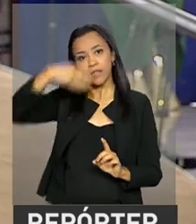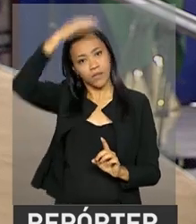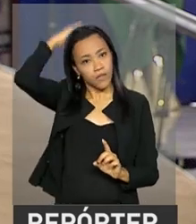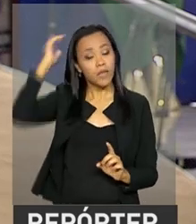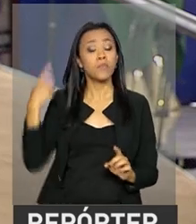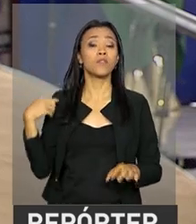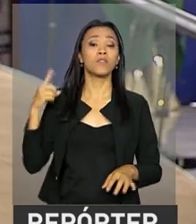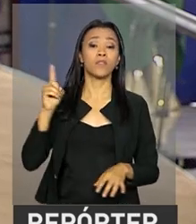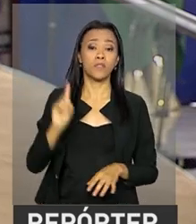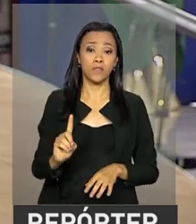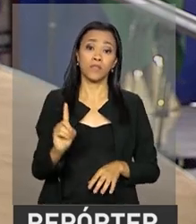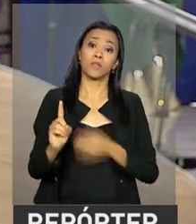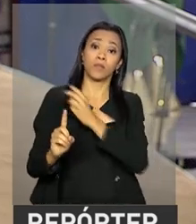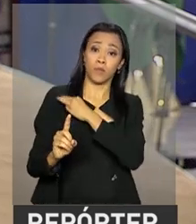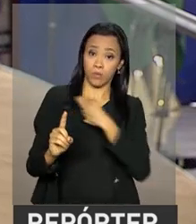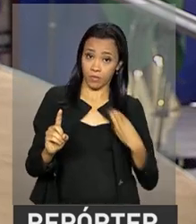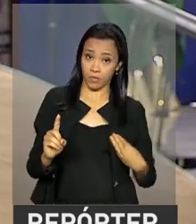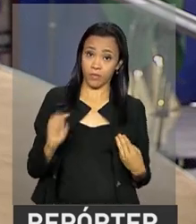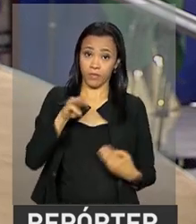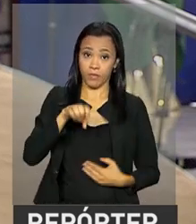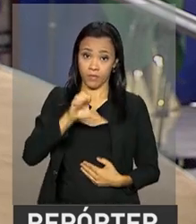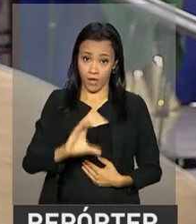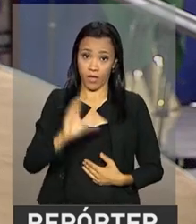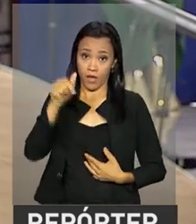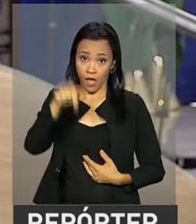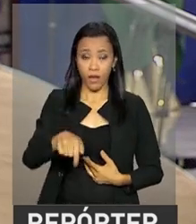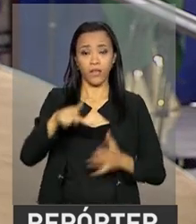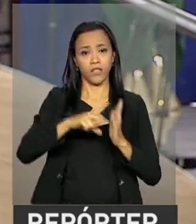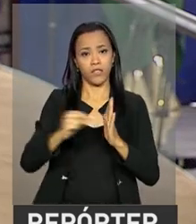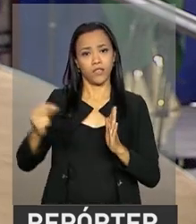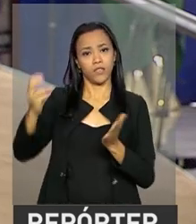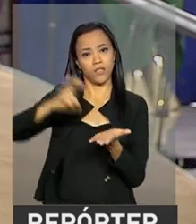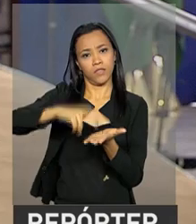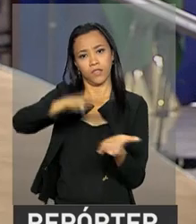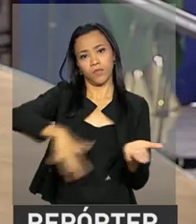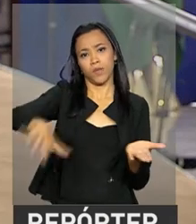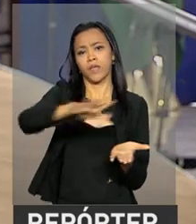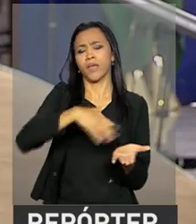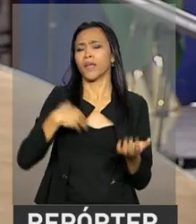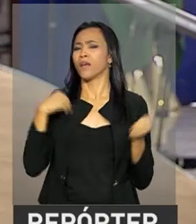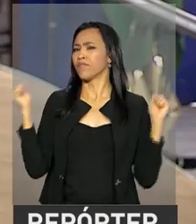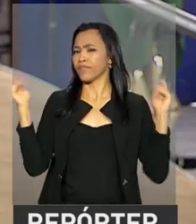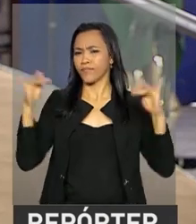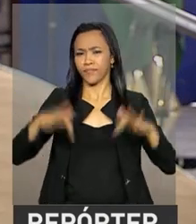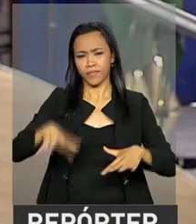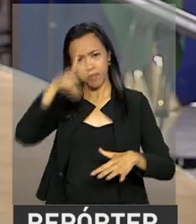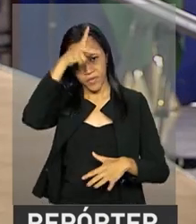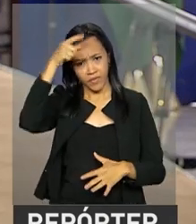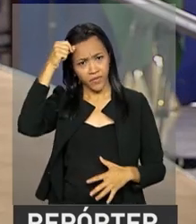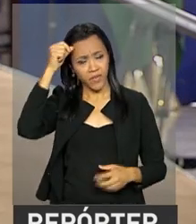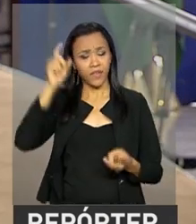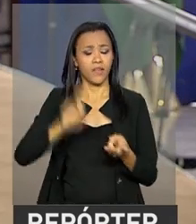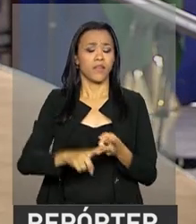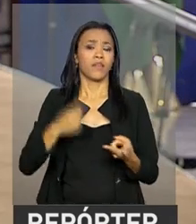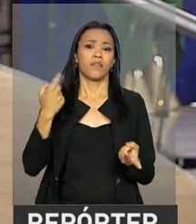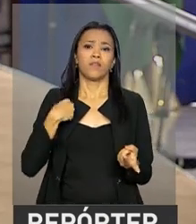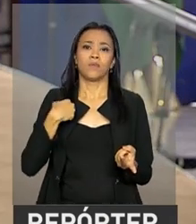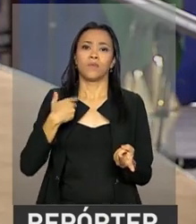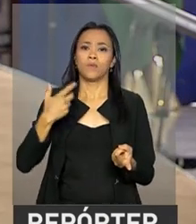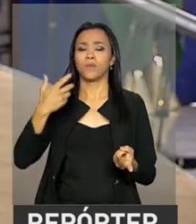11 horas da manhã em cerimônia aqui no Palácio do Planalto vão participar prefeitos educadores parlamentares e outros